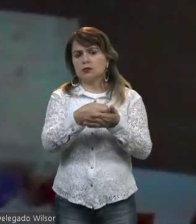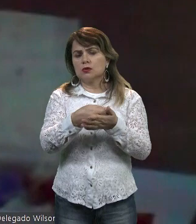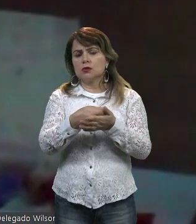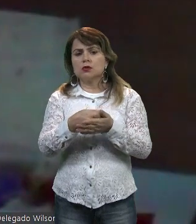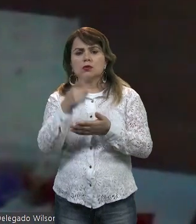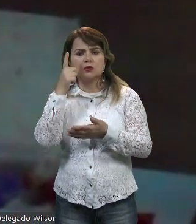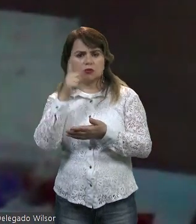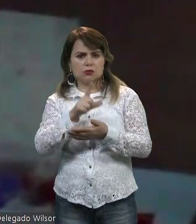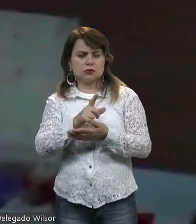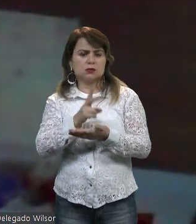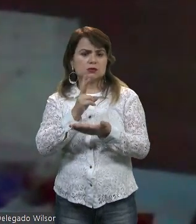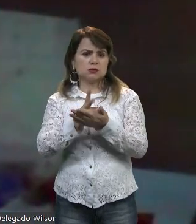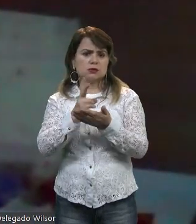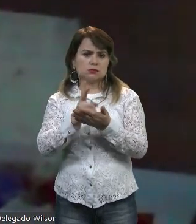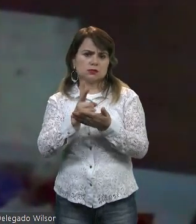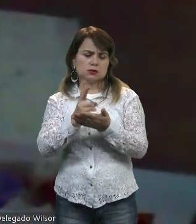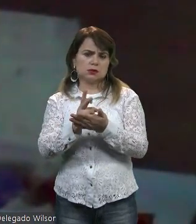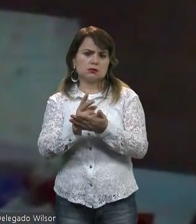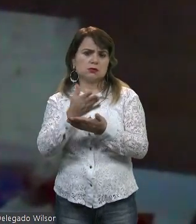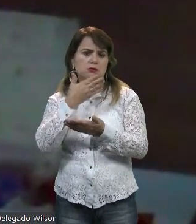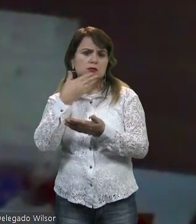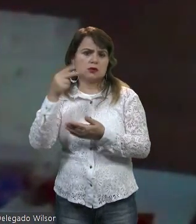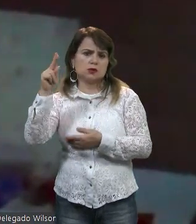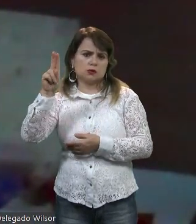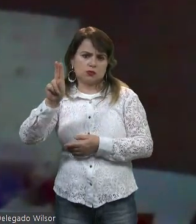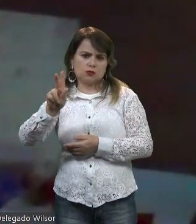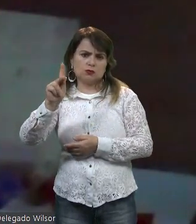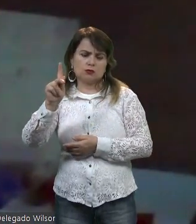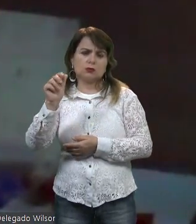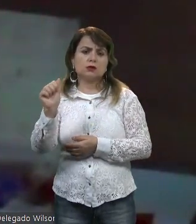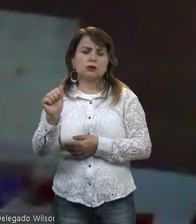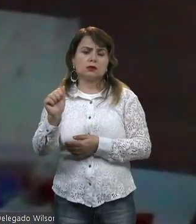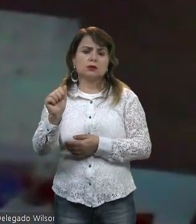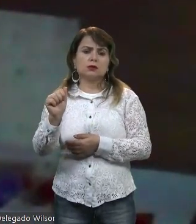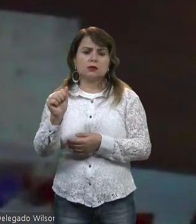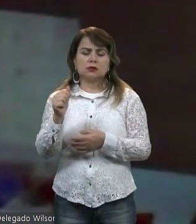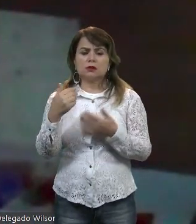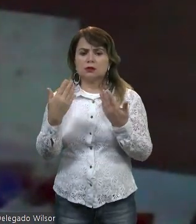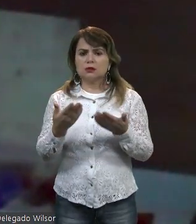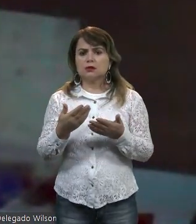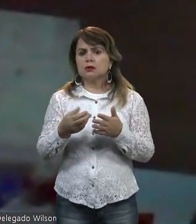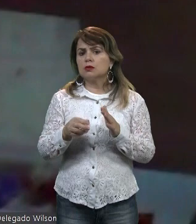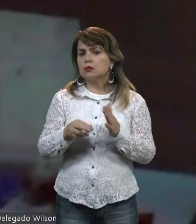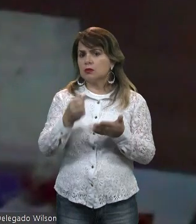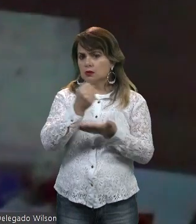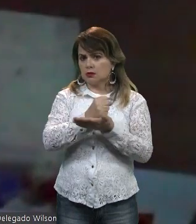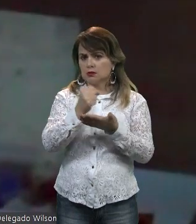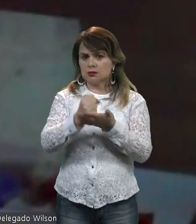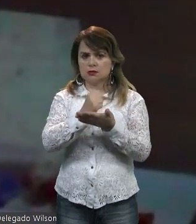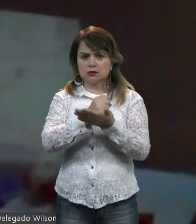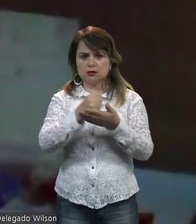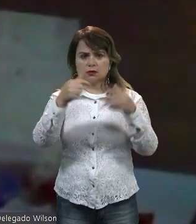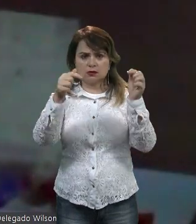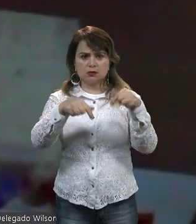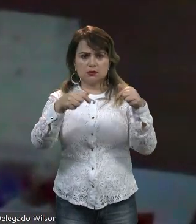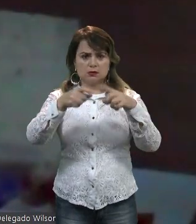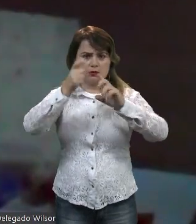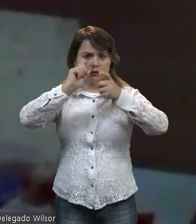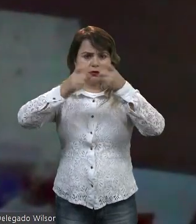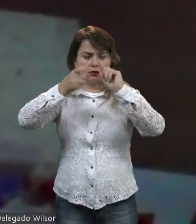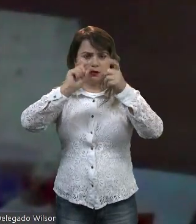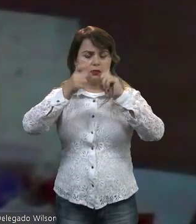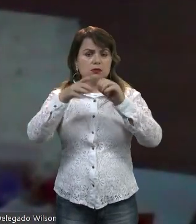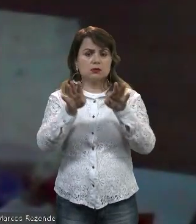índice plenamente satisfatório. Então, deixo aqui esse registro na nossa sessão, né, e quero